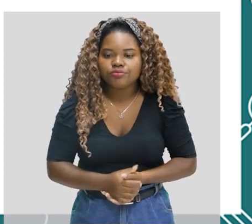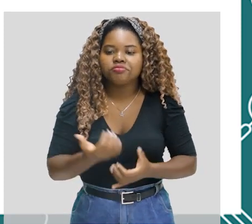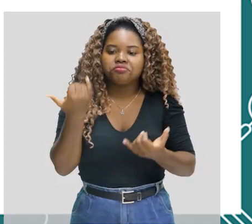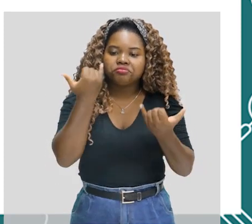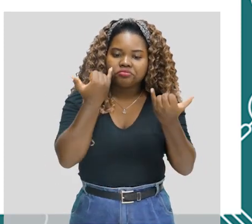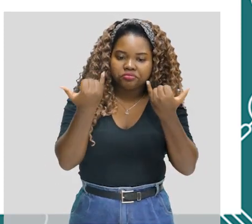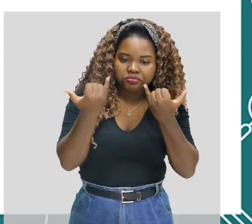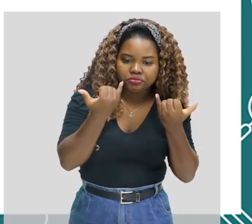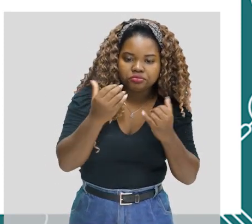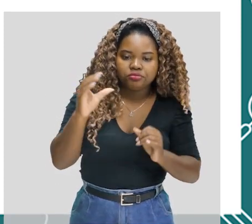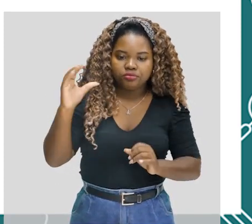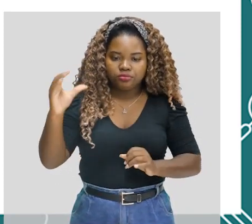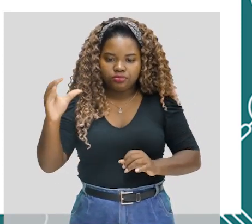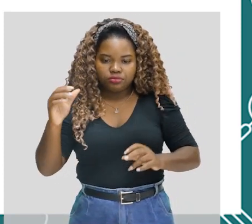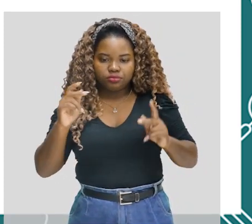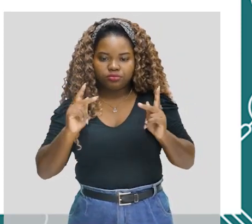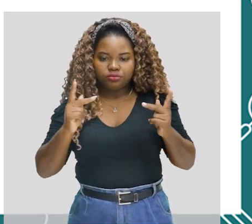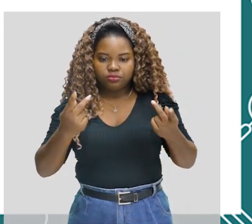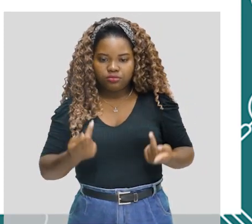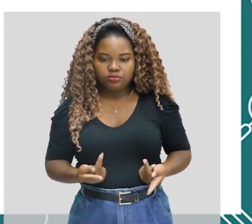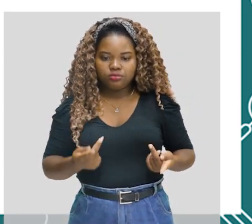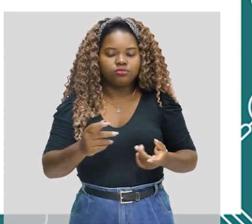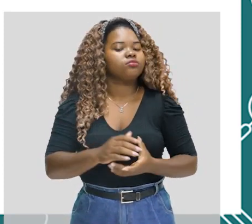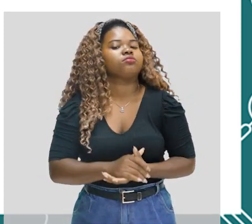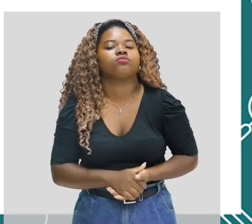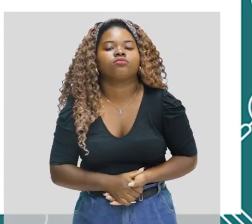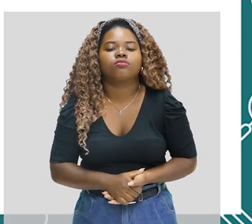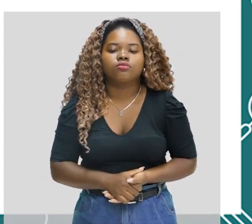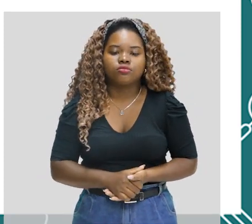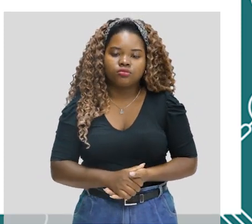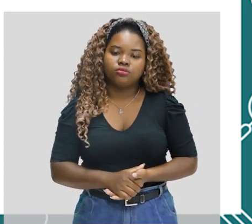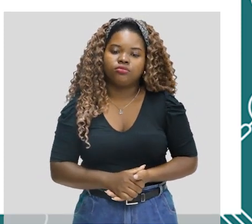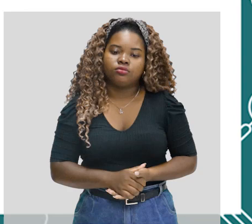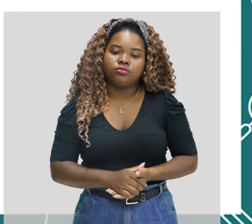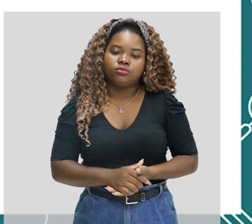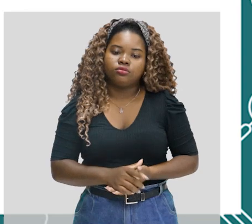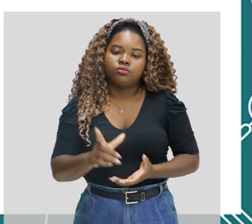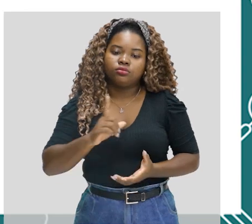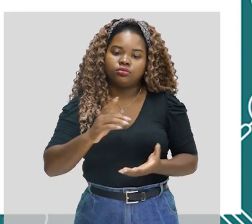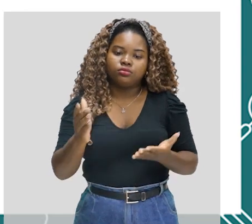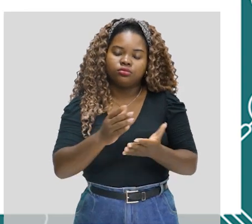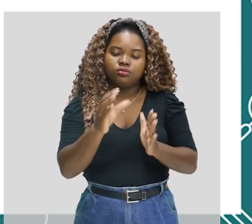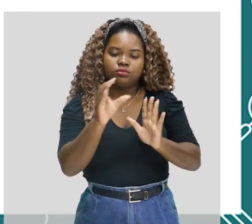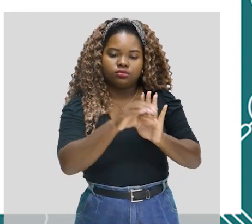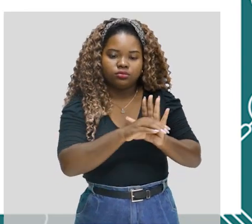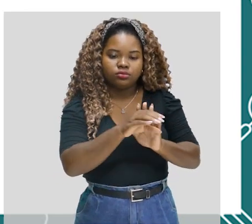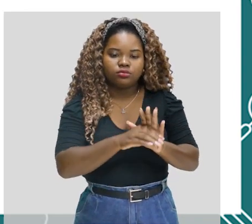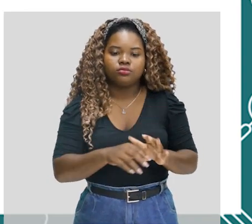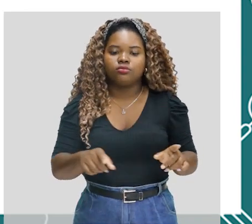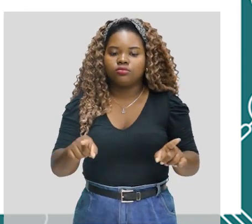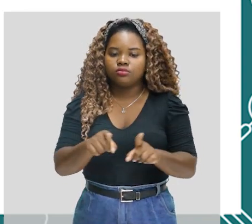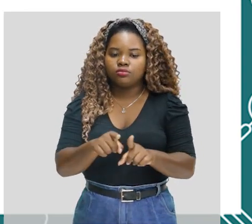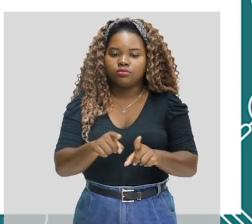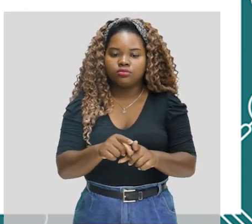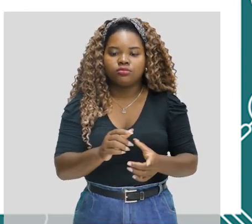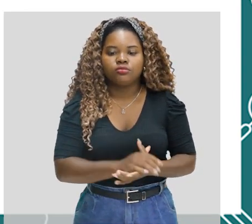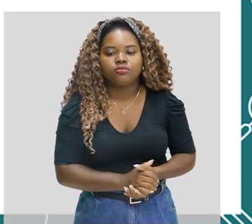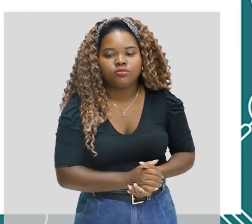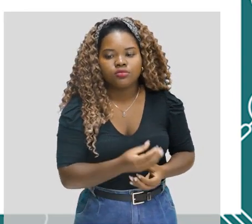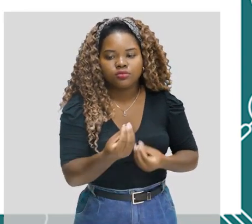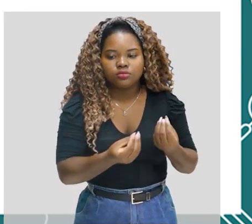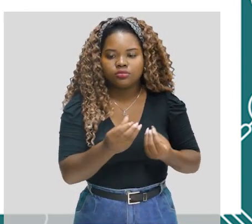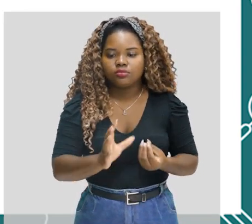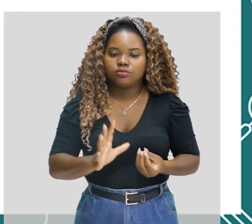das informações na cultura humana, ok? Vamos fazer uma breve introdução, vamos falar sobre o